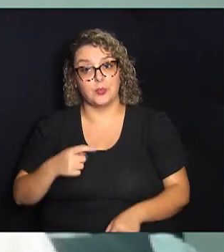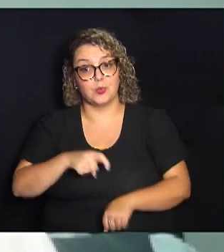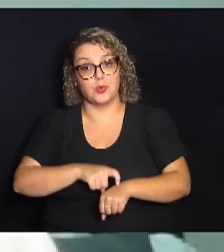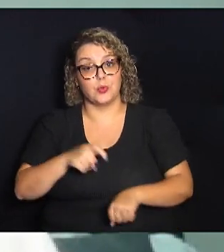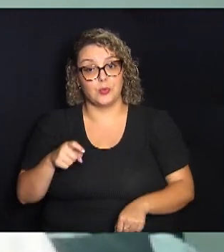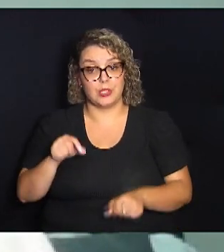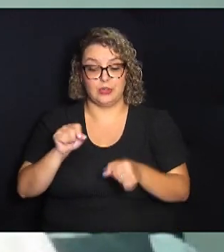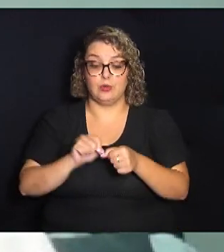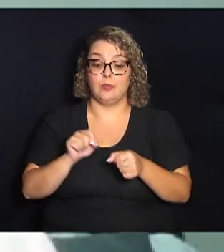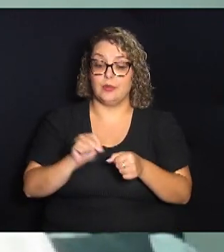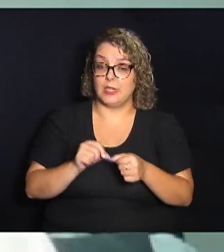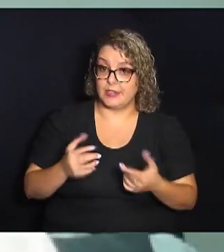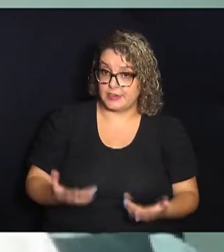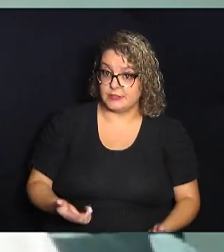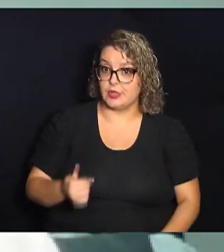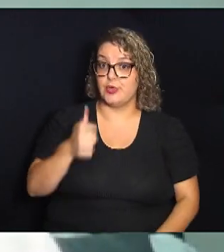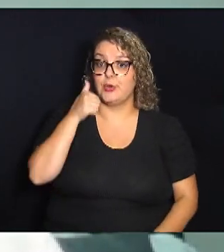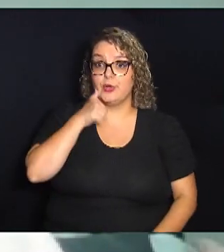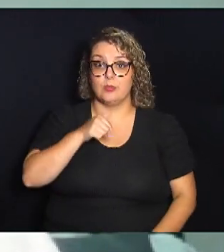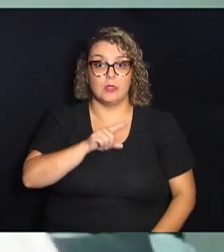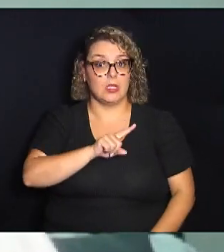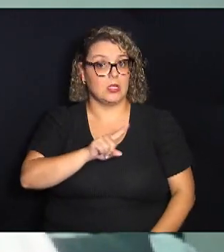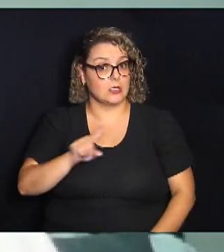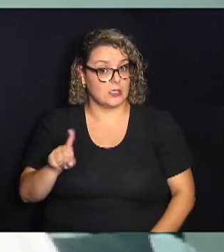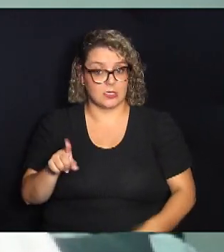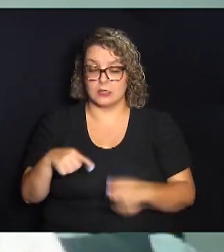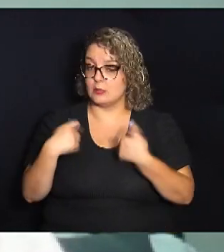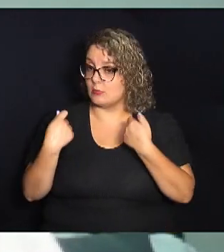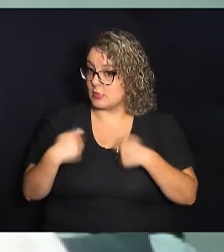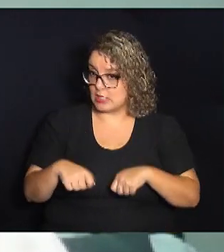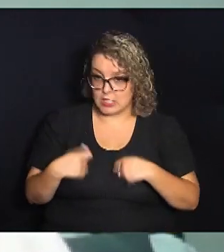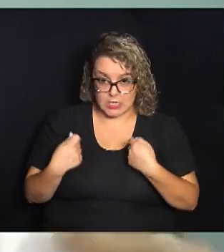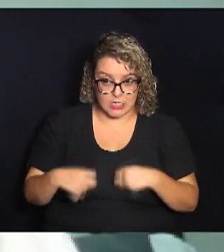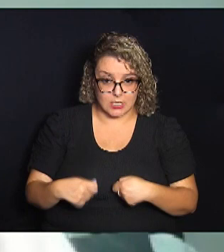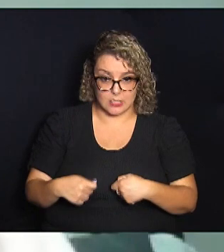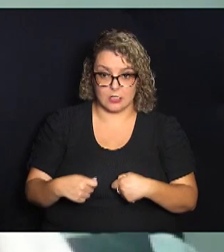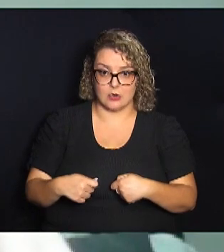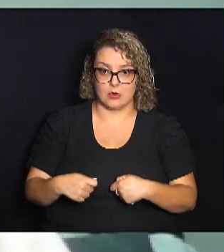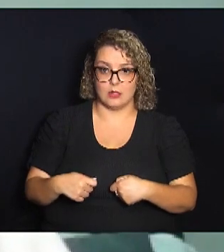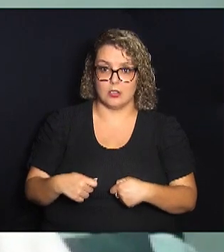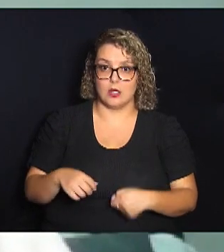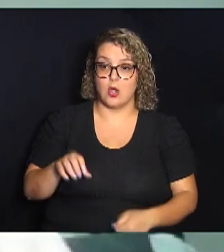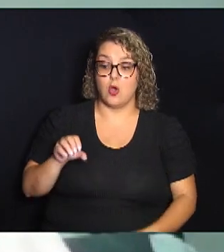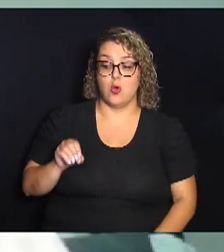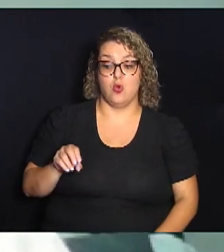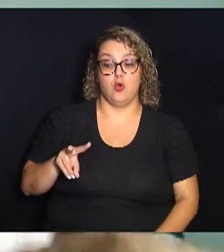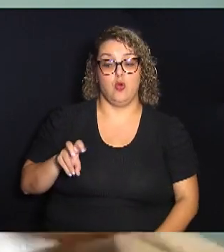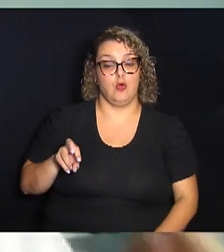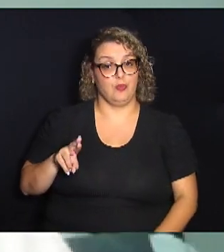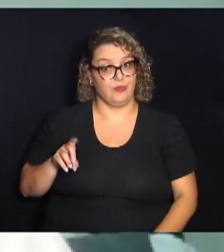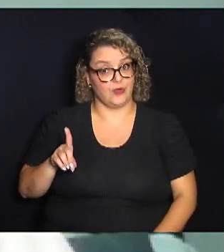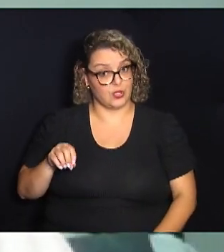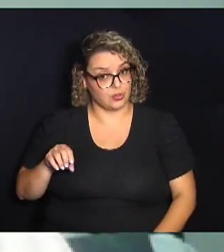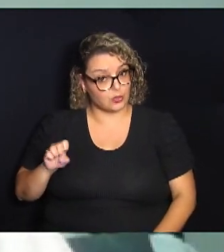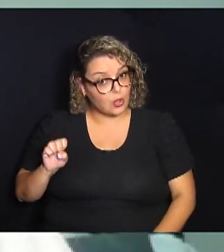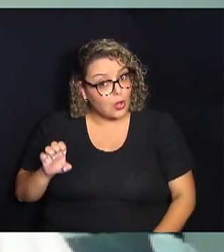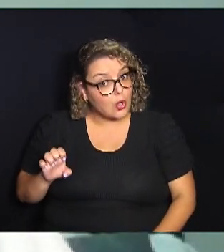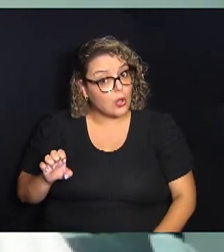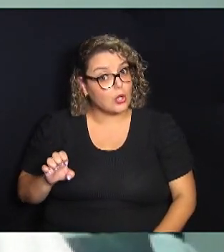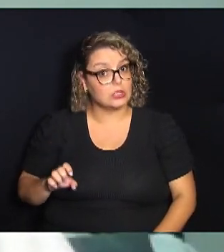se fazendo em mulheres que não têm necessidade overdose